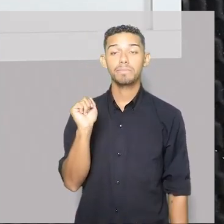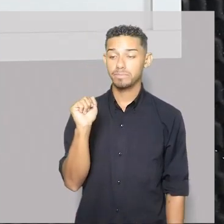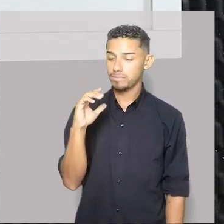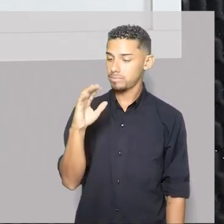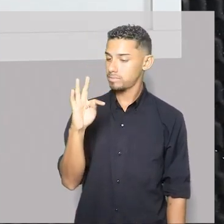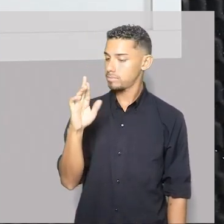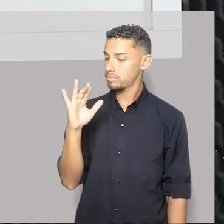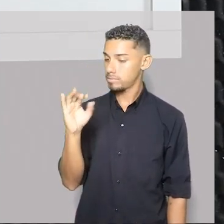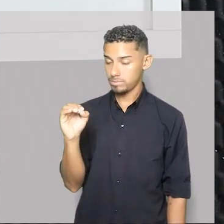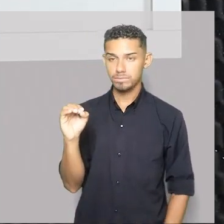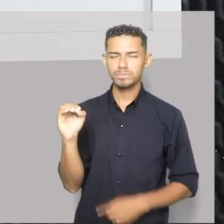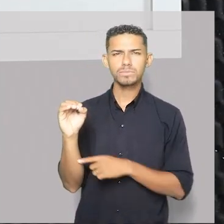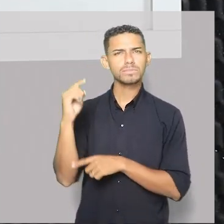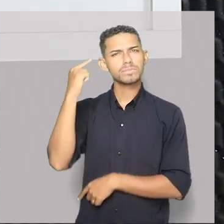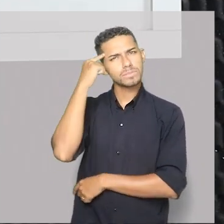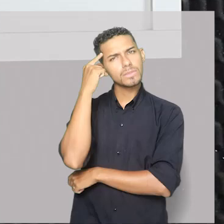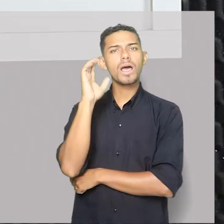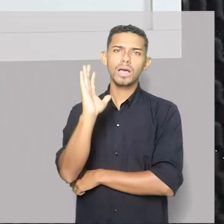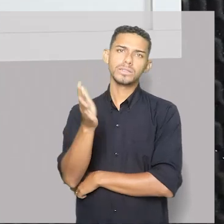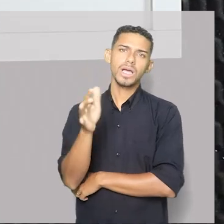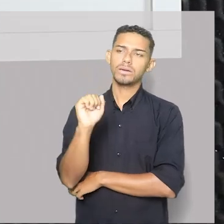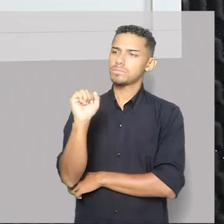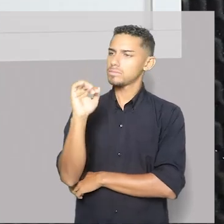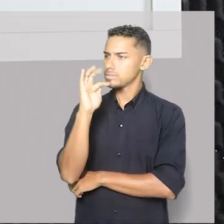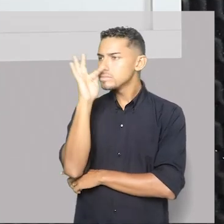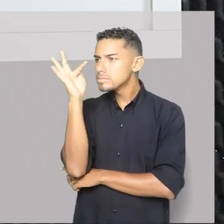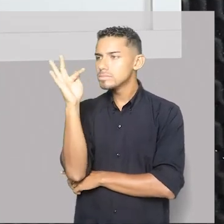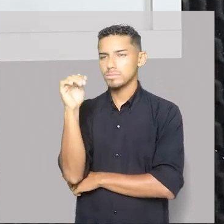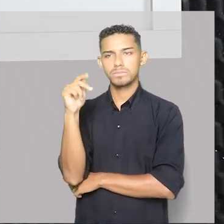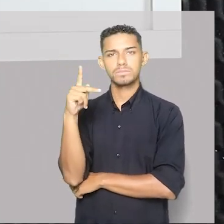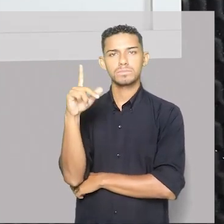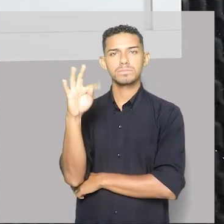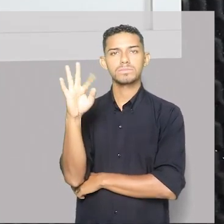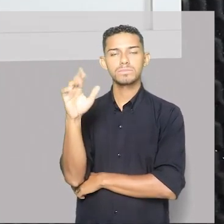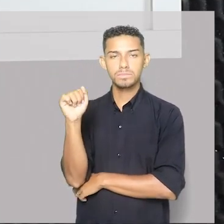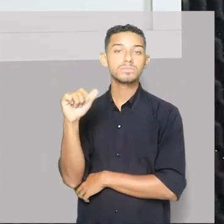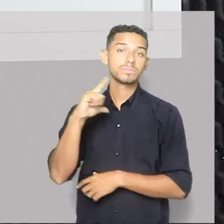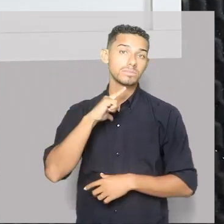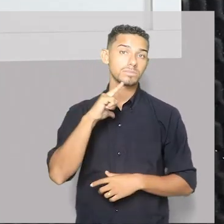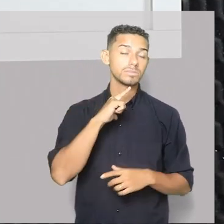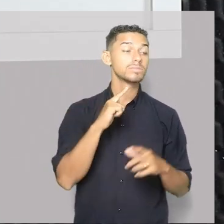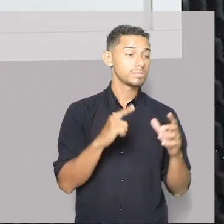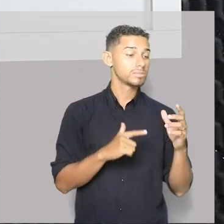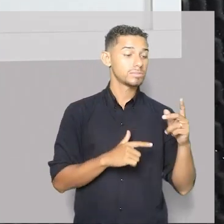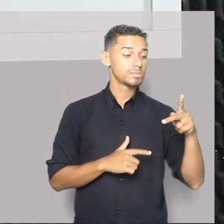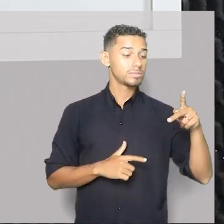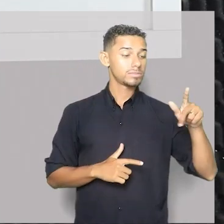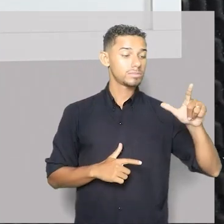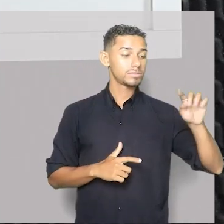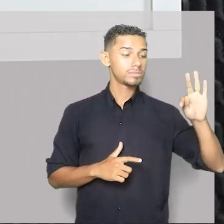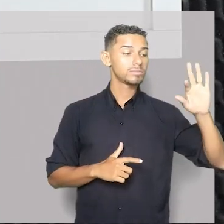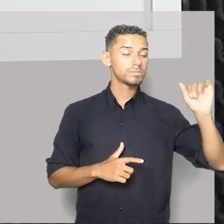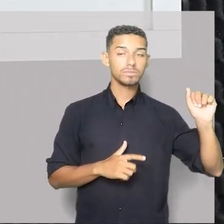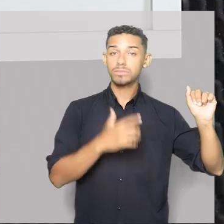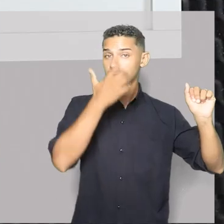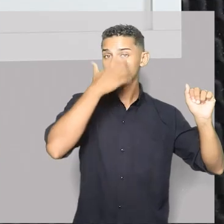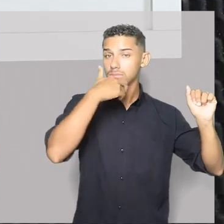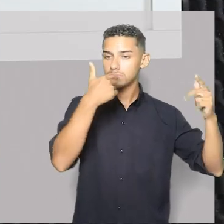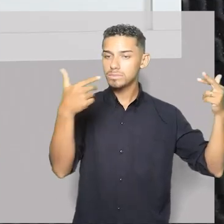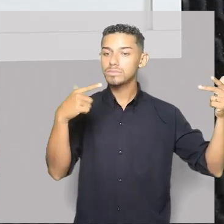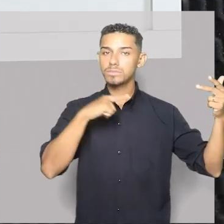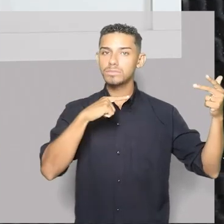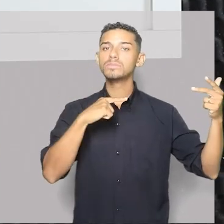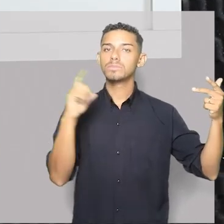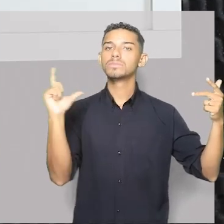abacatada, né, ali na sua casa, já é uma planta que tem flor e que tem também fruto. Então,